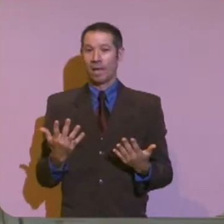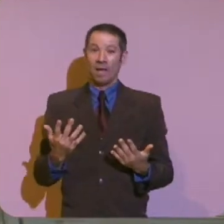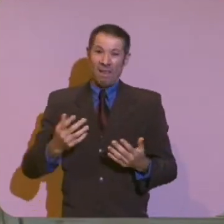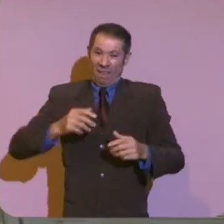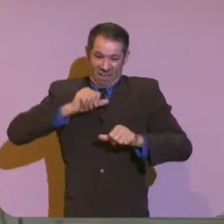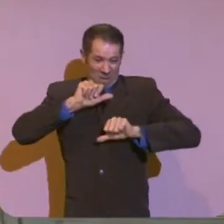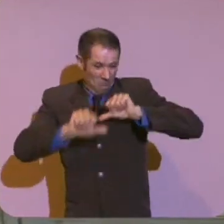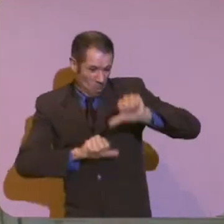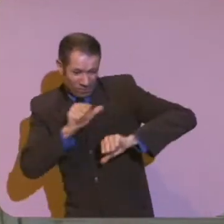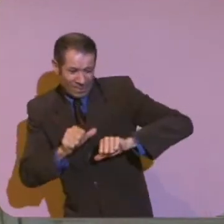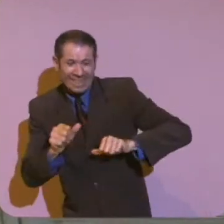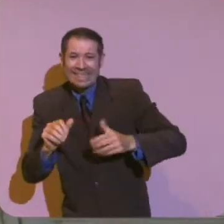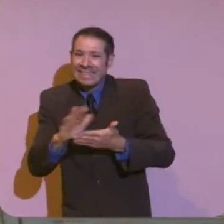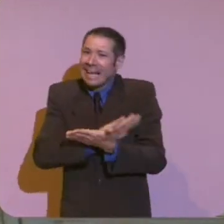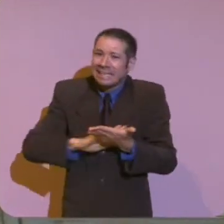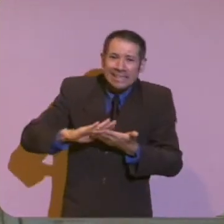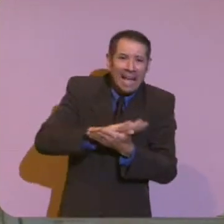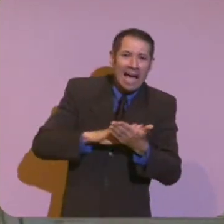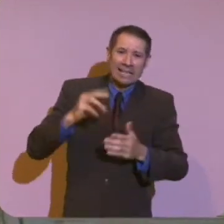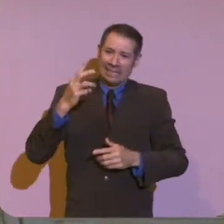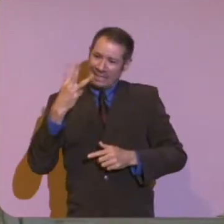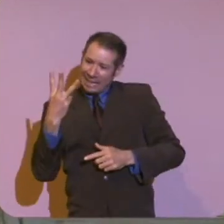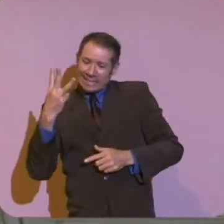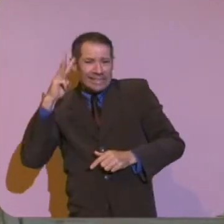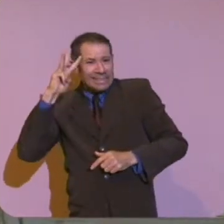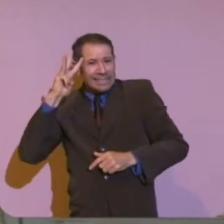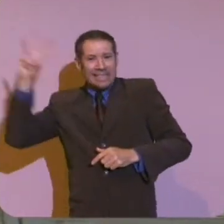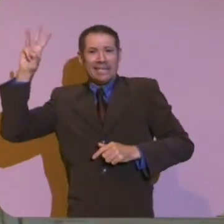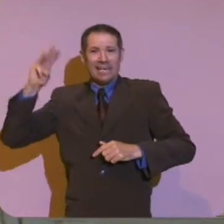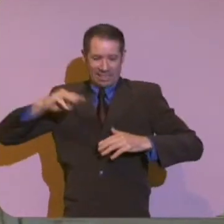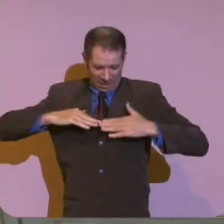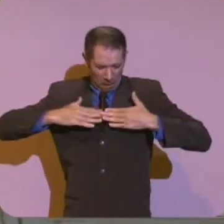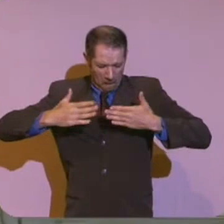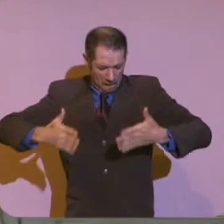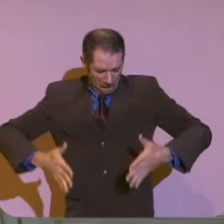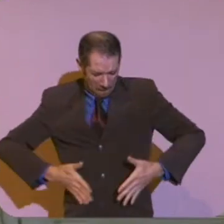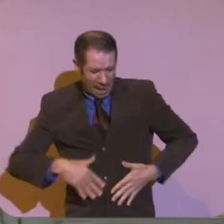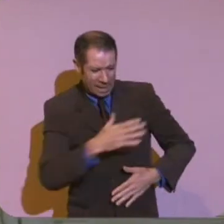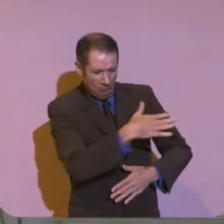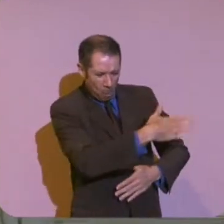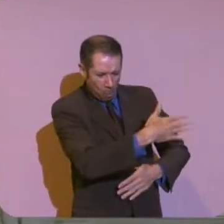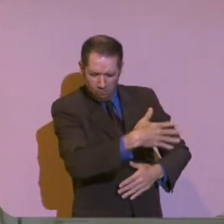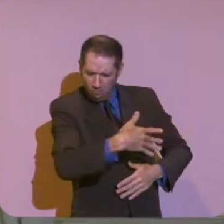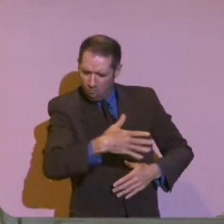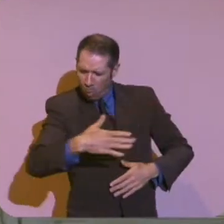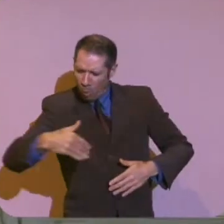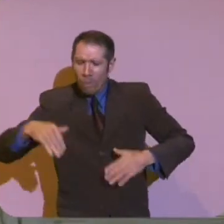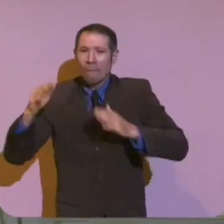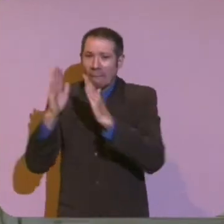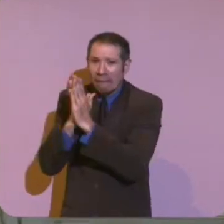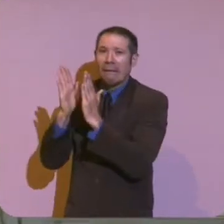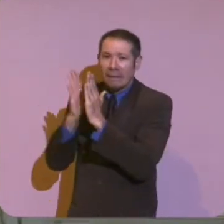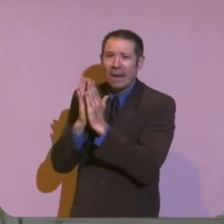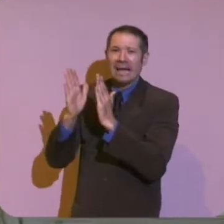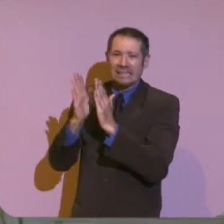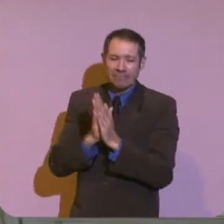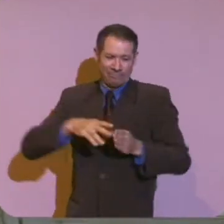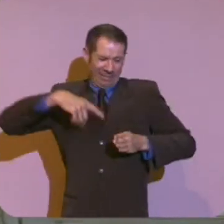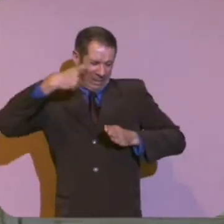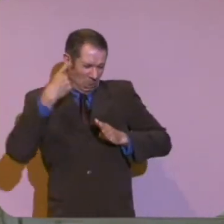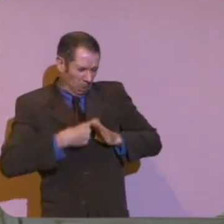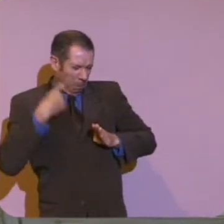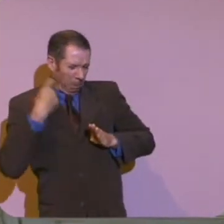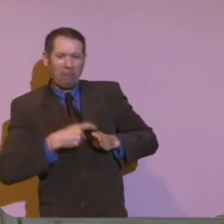se converte, vai levar 3 dias na barriga do peixe para ele fazer uma oração. Ô cabra